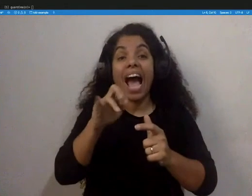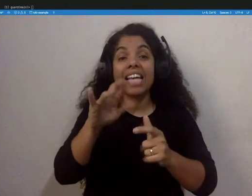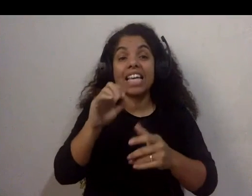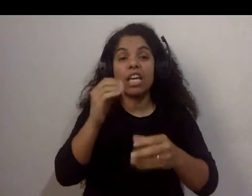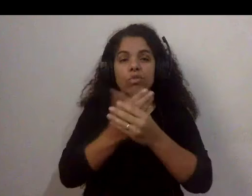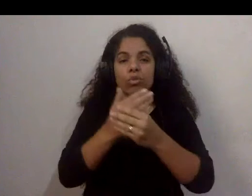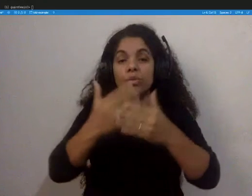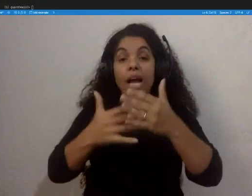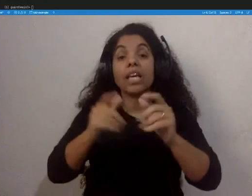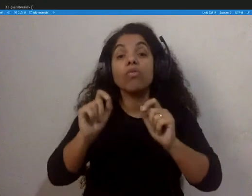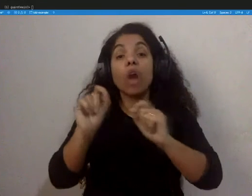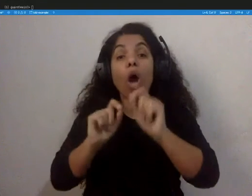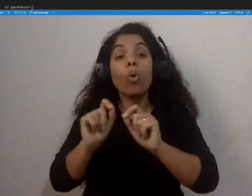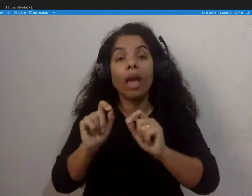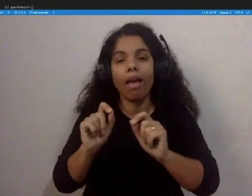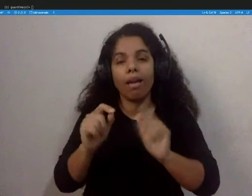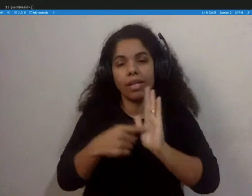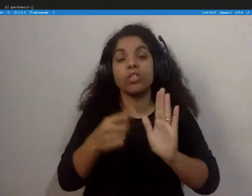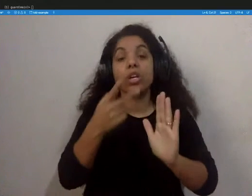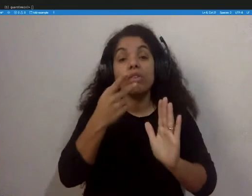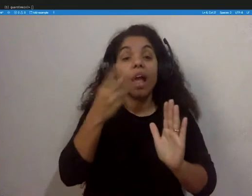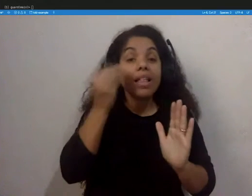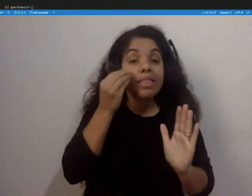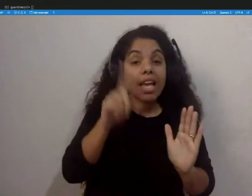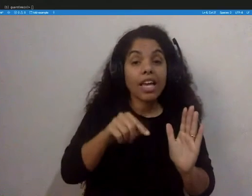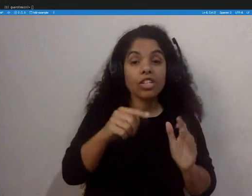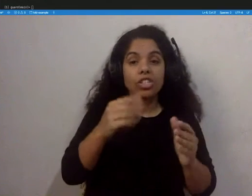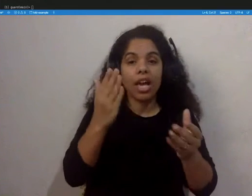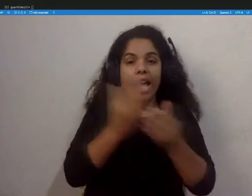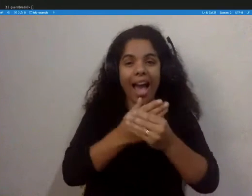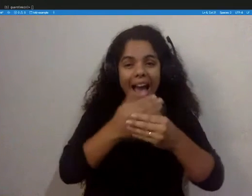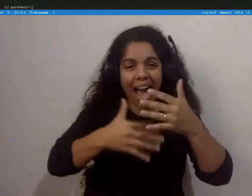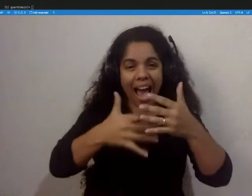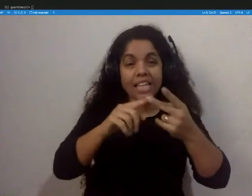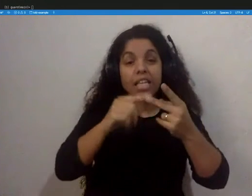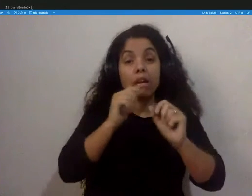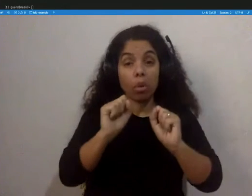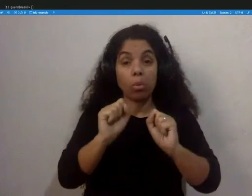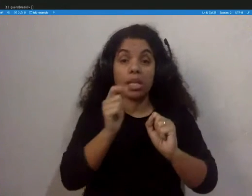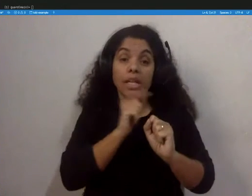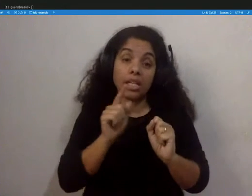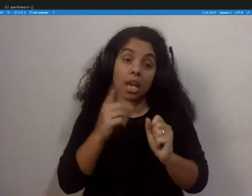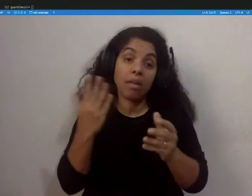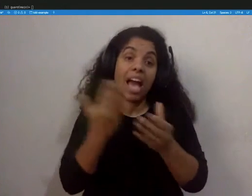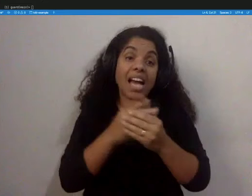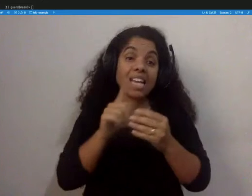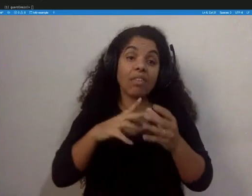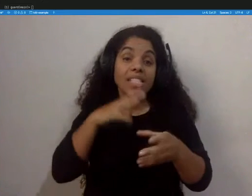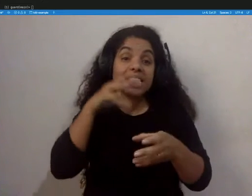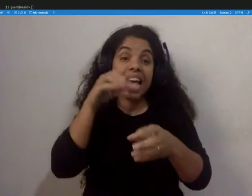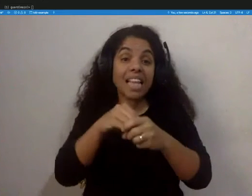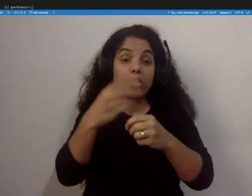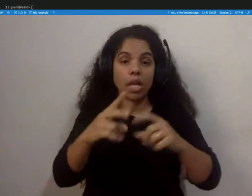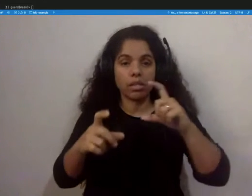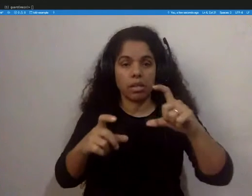quem que é o arquivo. Falar assim, olha, teste, arquivo, eu poderia, arquivo é isso que está dentro desse